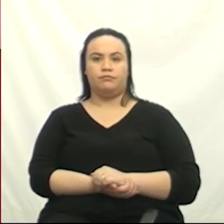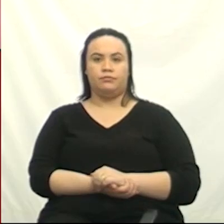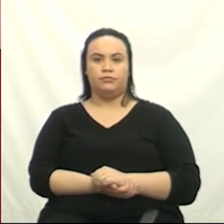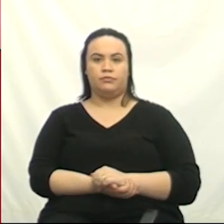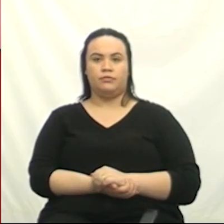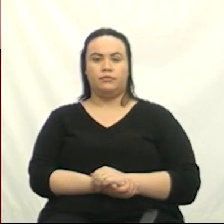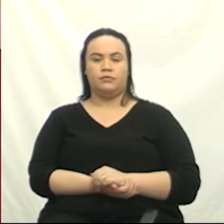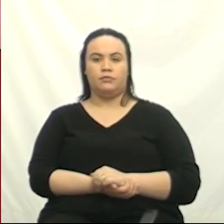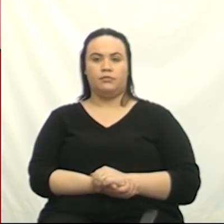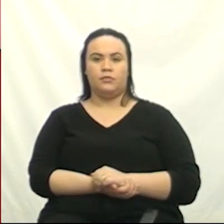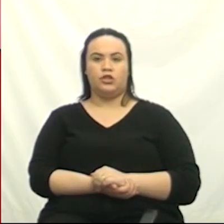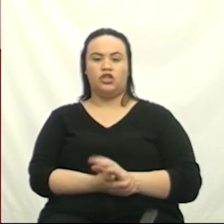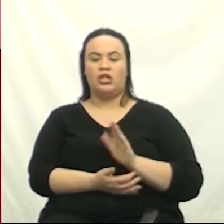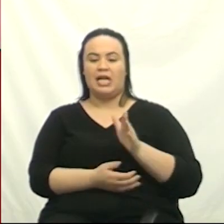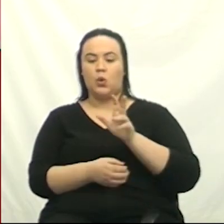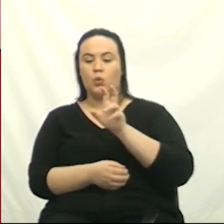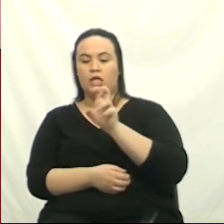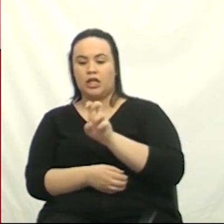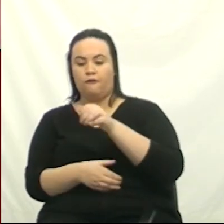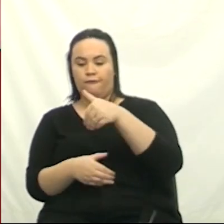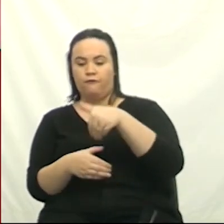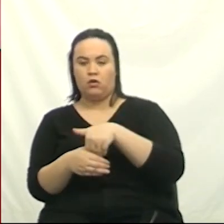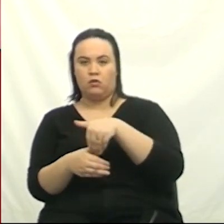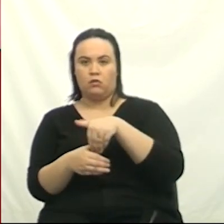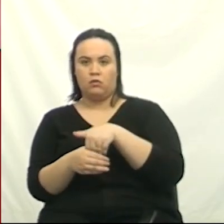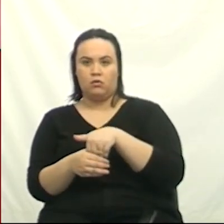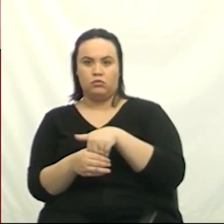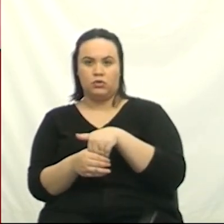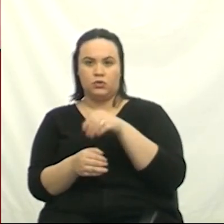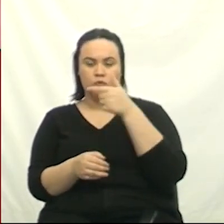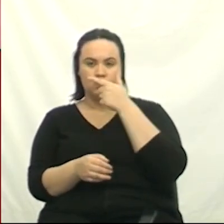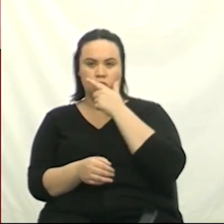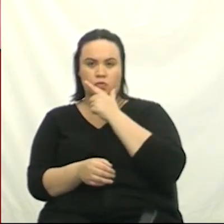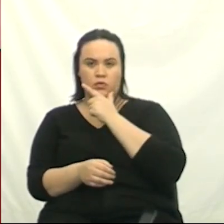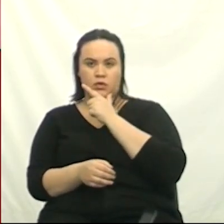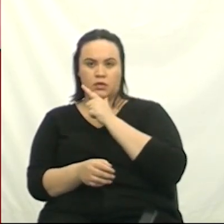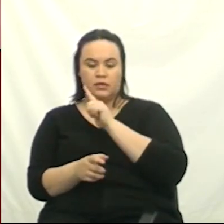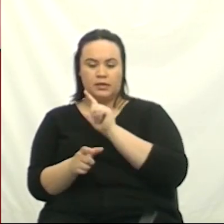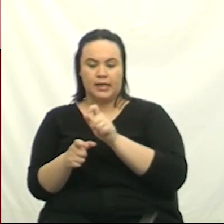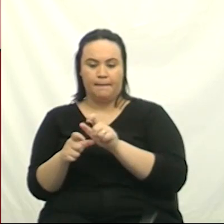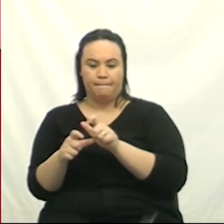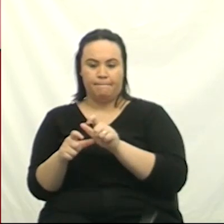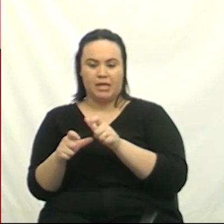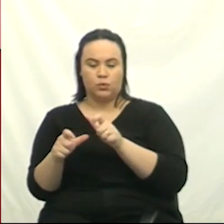já no quinto voto e se fizer a maioria lá